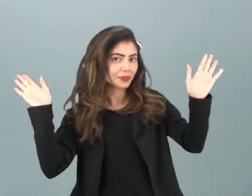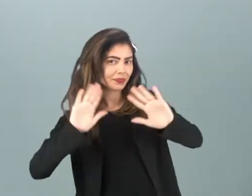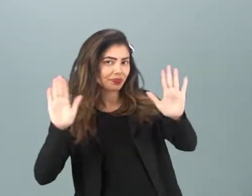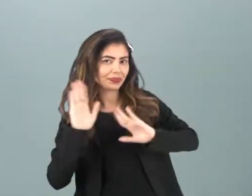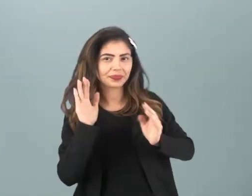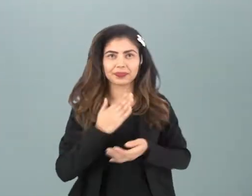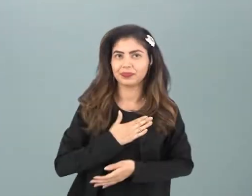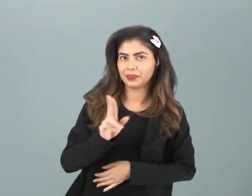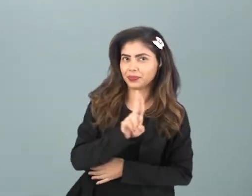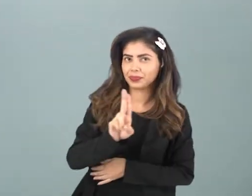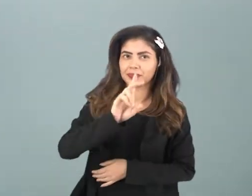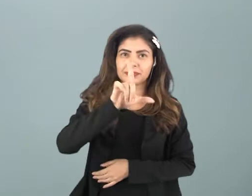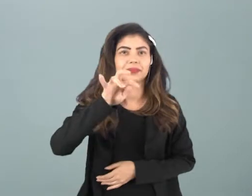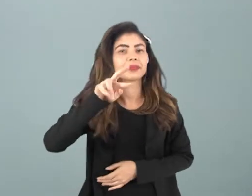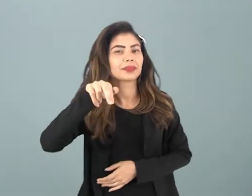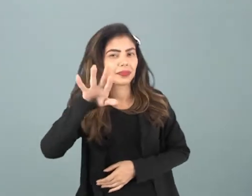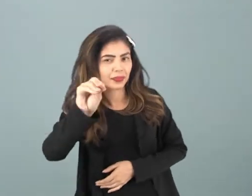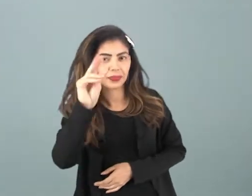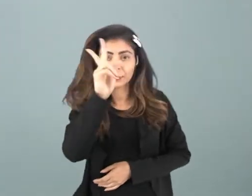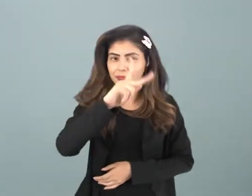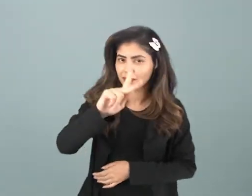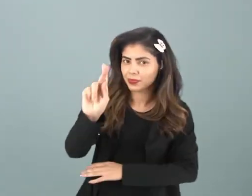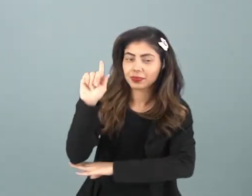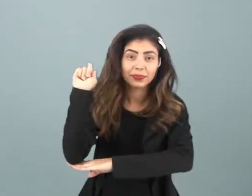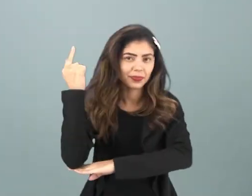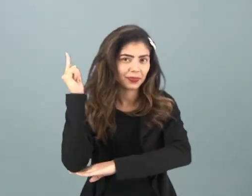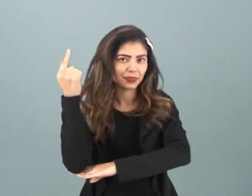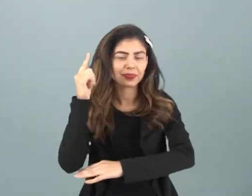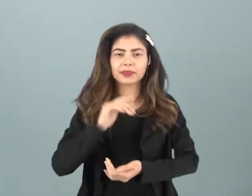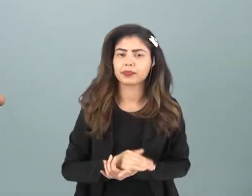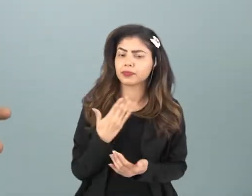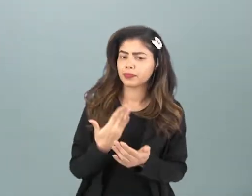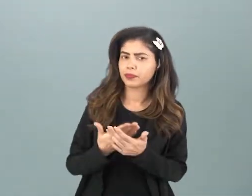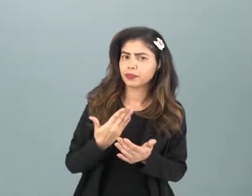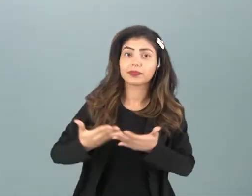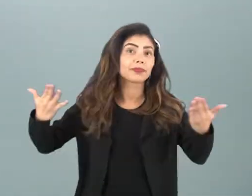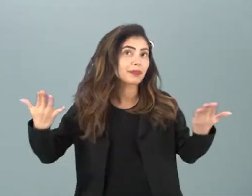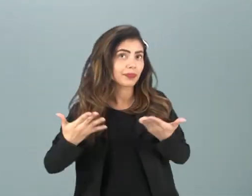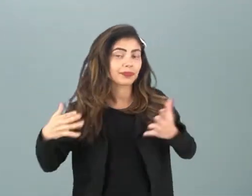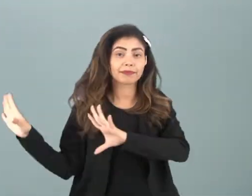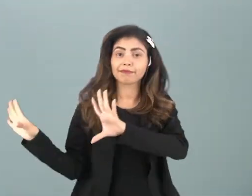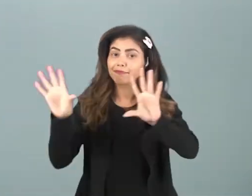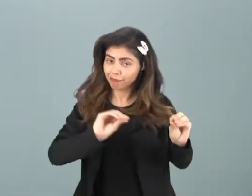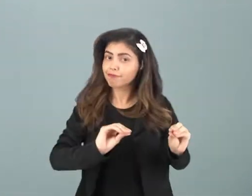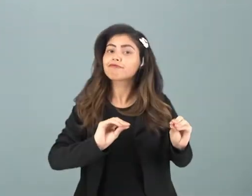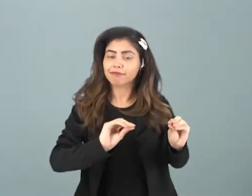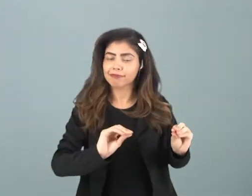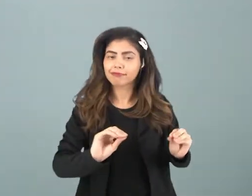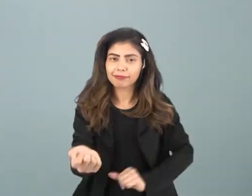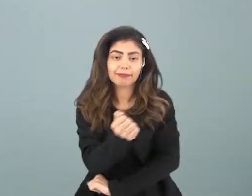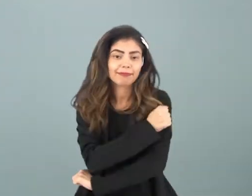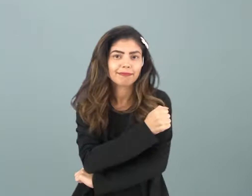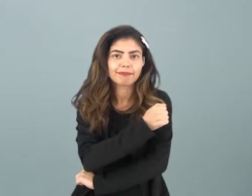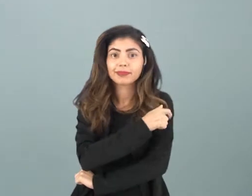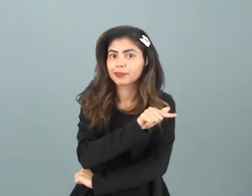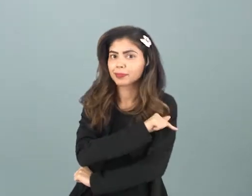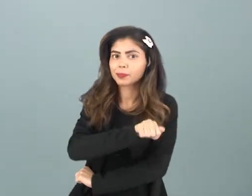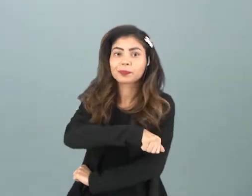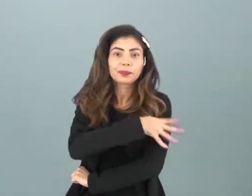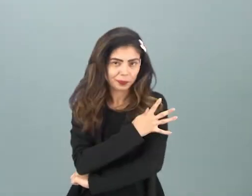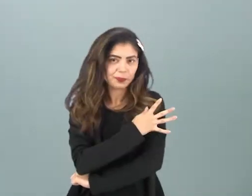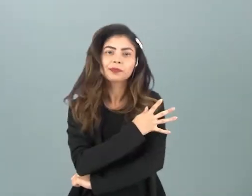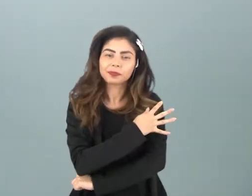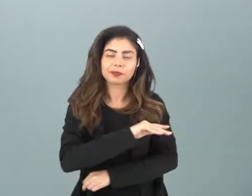Olá, meu nome é Cleilton Amaral, professor de Geografia. Nosso estudo de hoje é voltado para alunos do 7º ano do